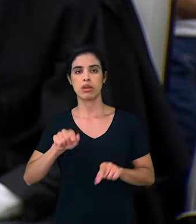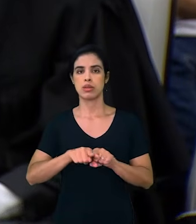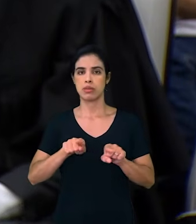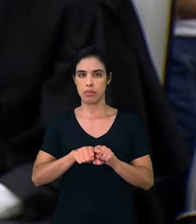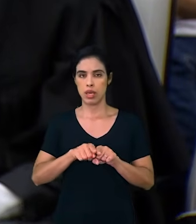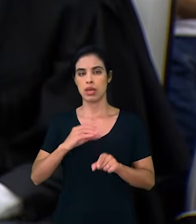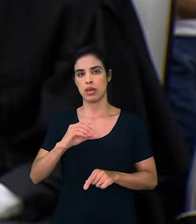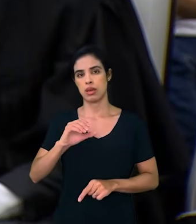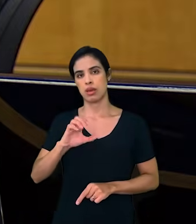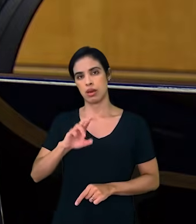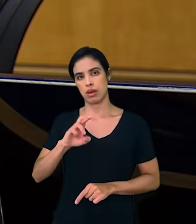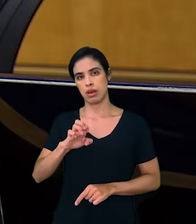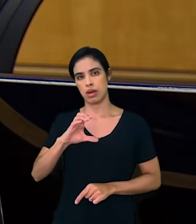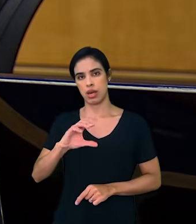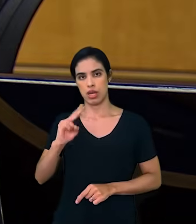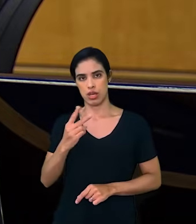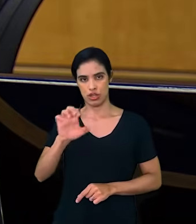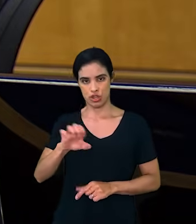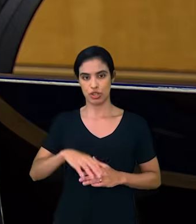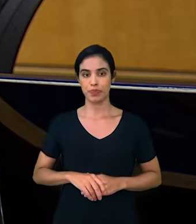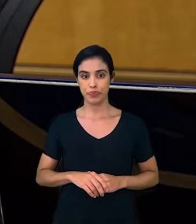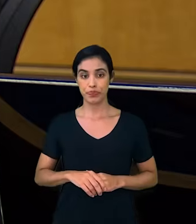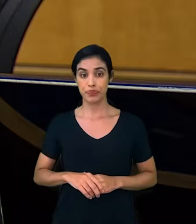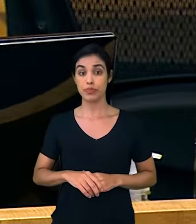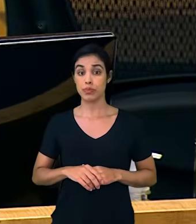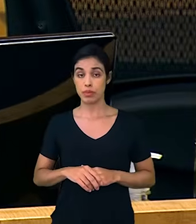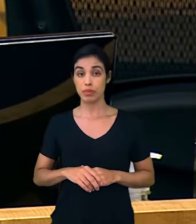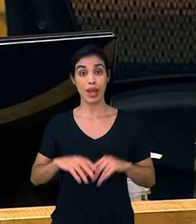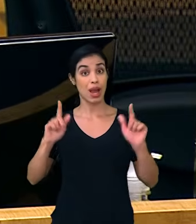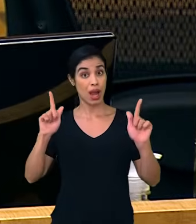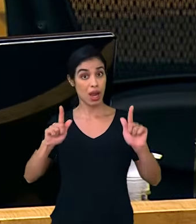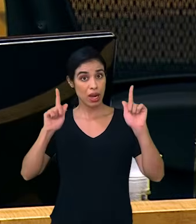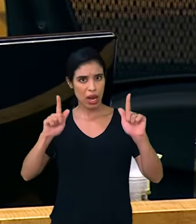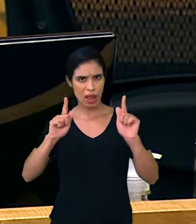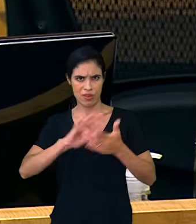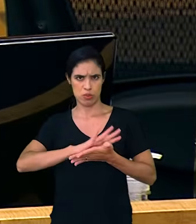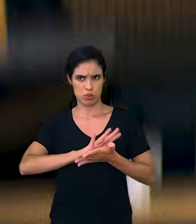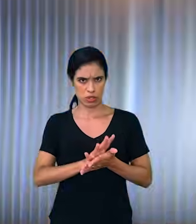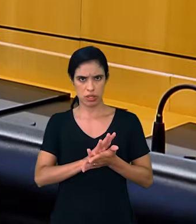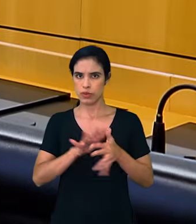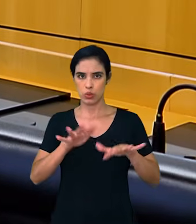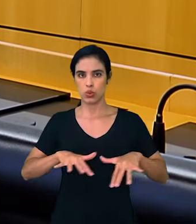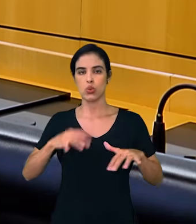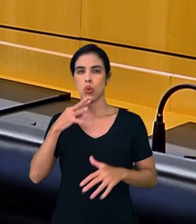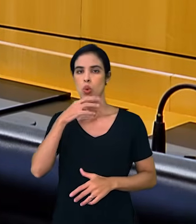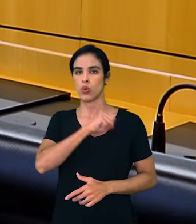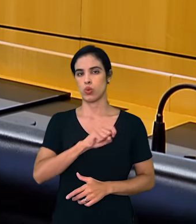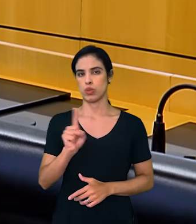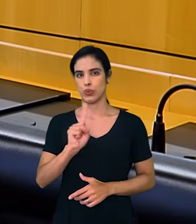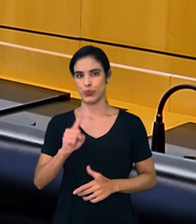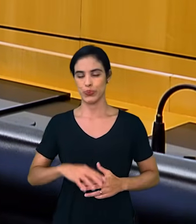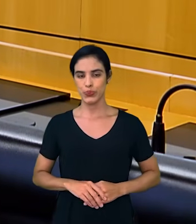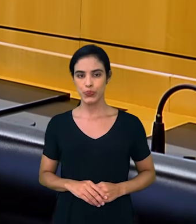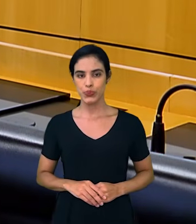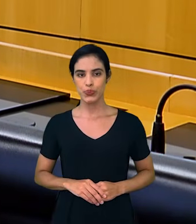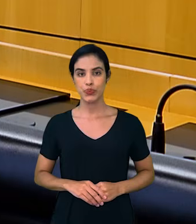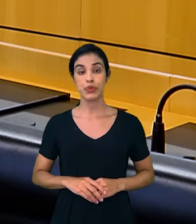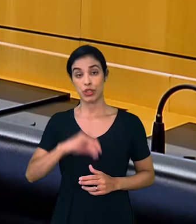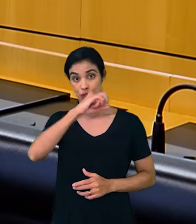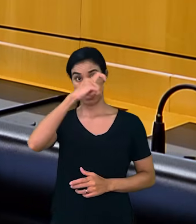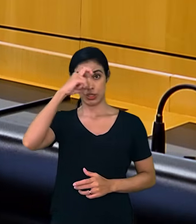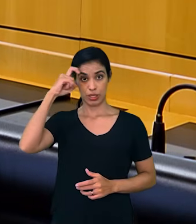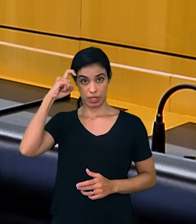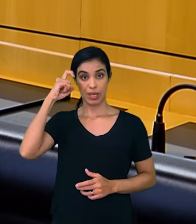e reembolso creche. O colegiado decidiu que a greve deflagrada não foi abusiva. Em janeiro,